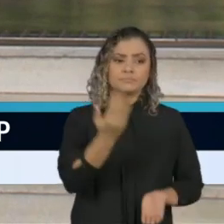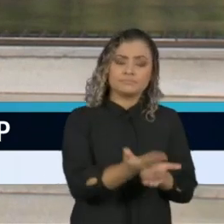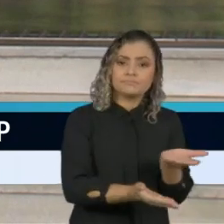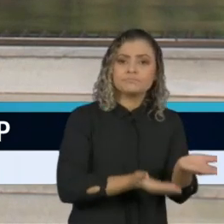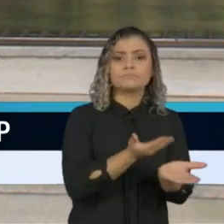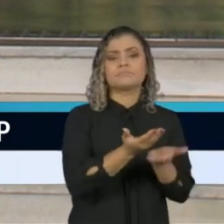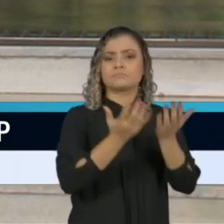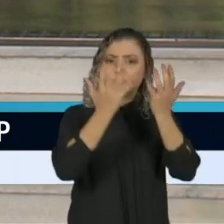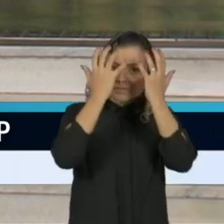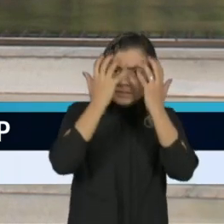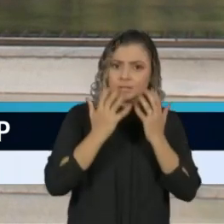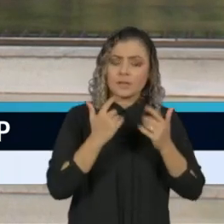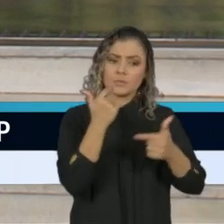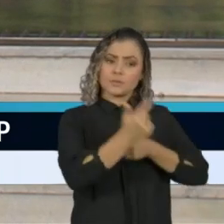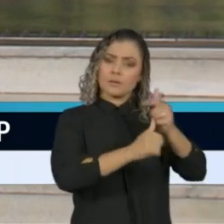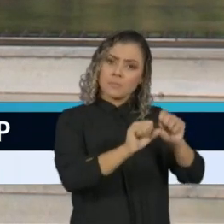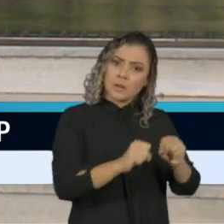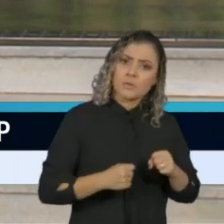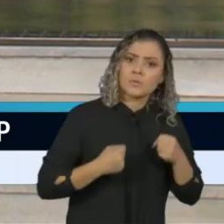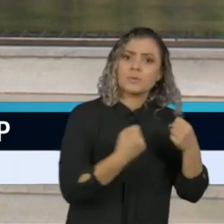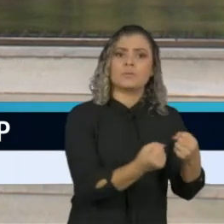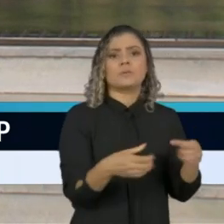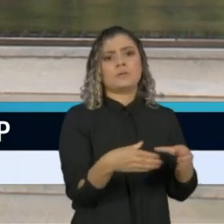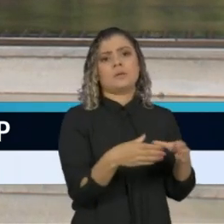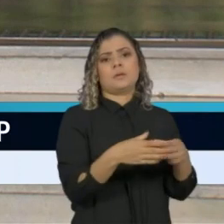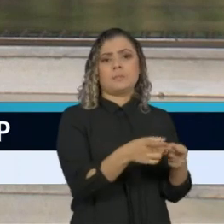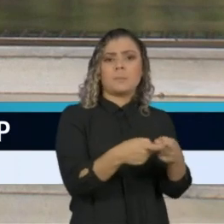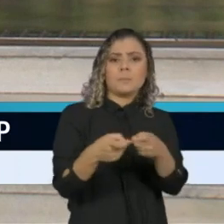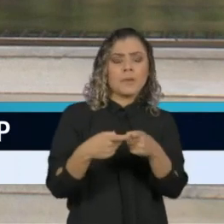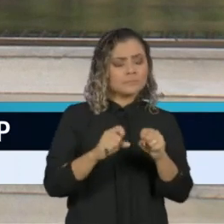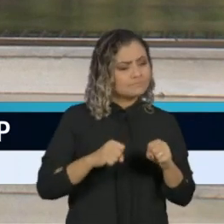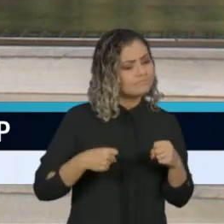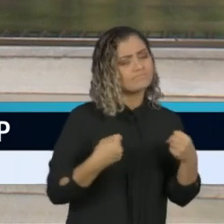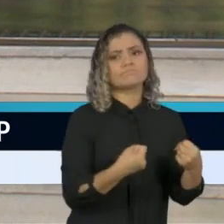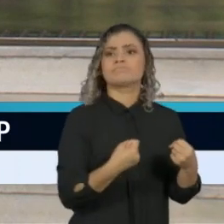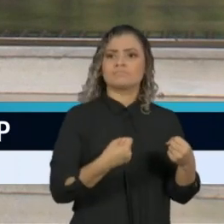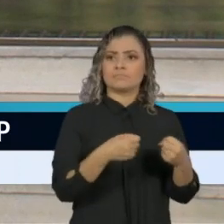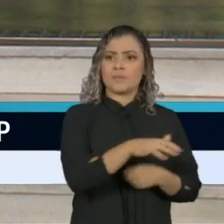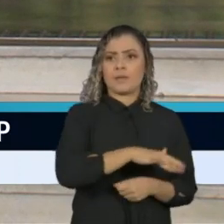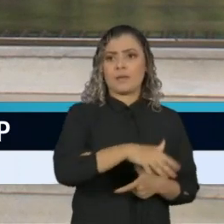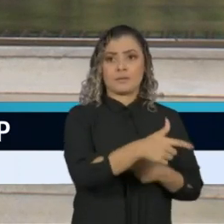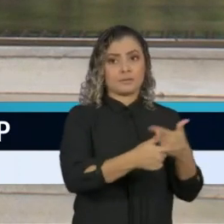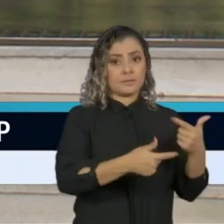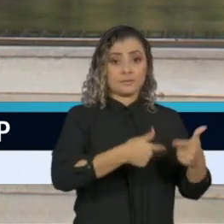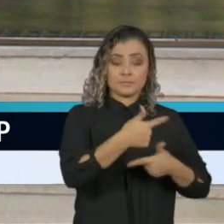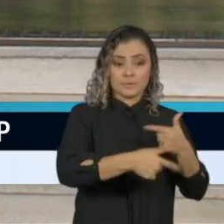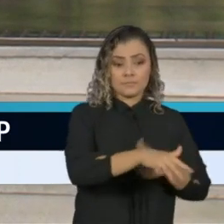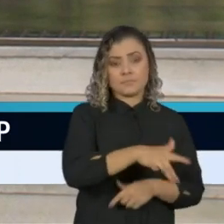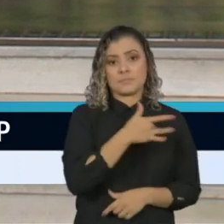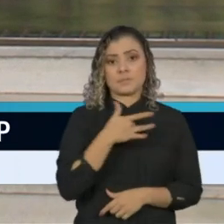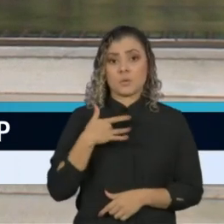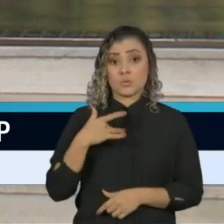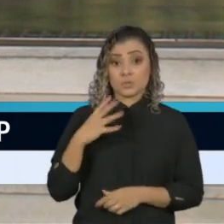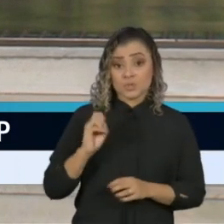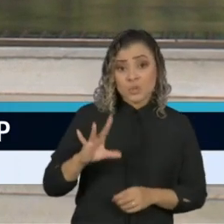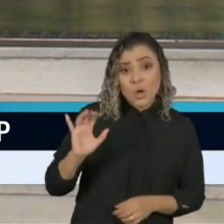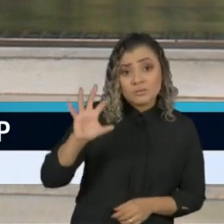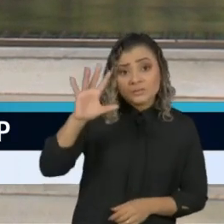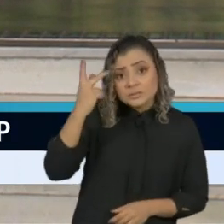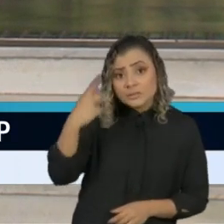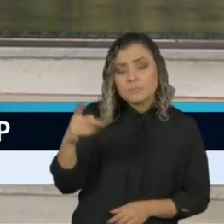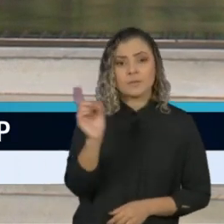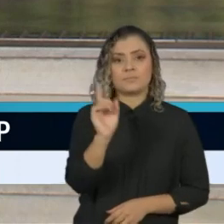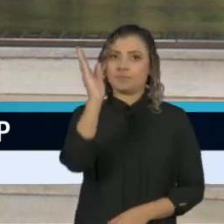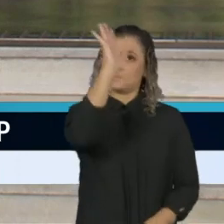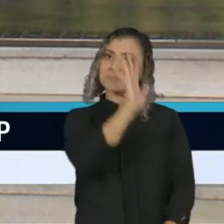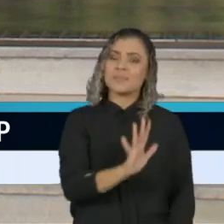da seriedade, do esforço, da dedicação que os profissionais de saúde, não apenas em São Paulo, mas em todo o Brasil,